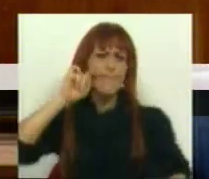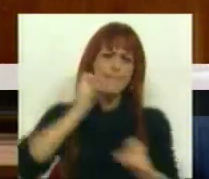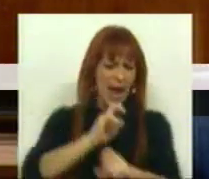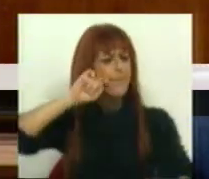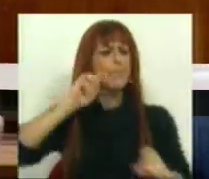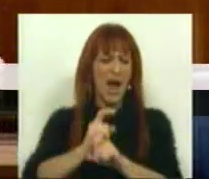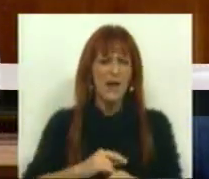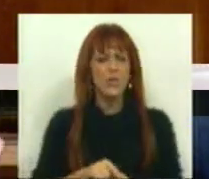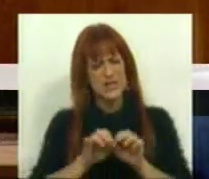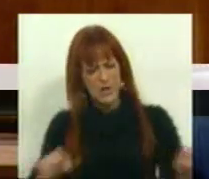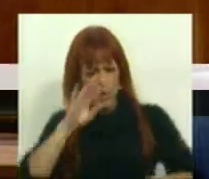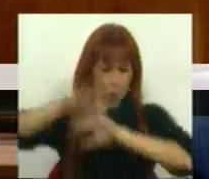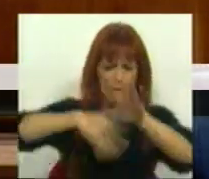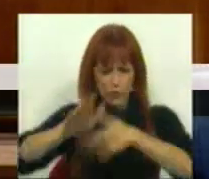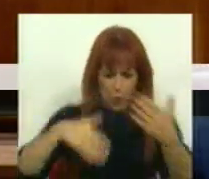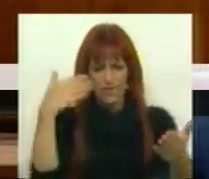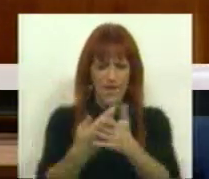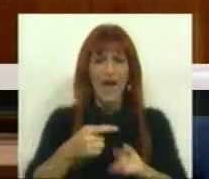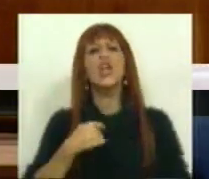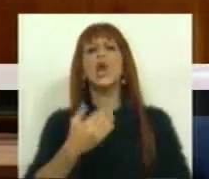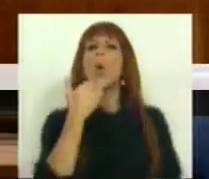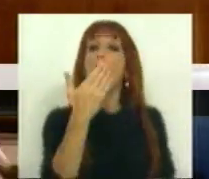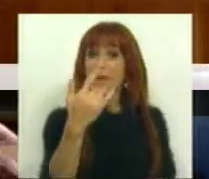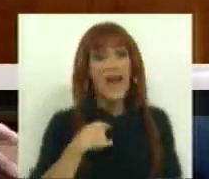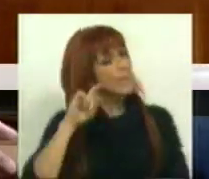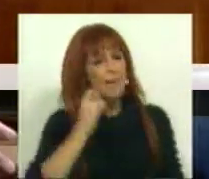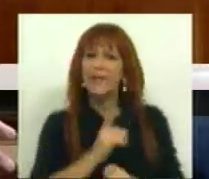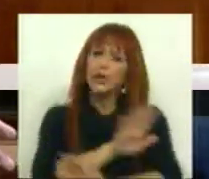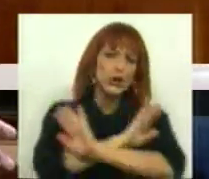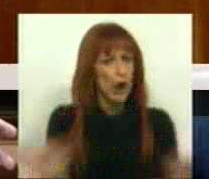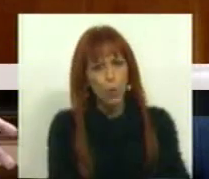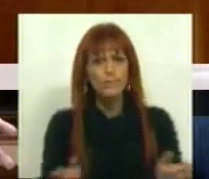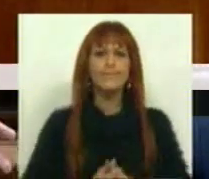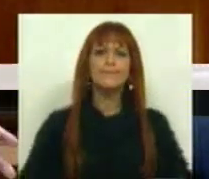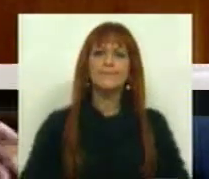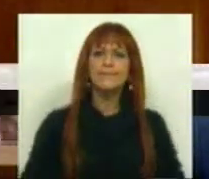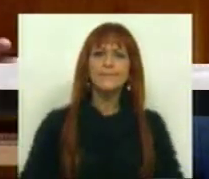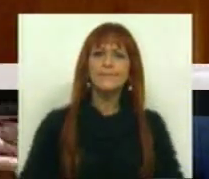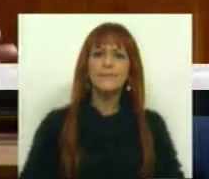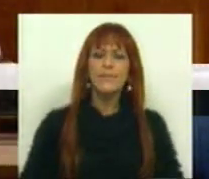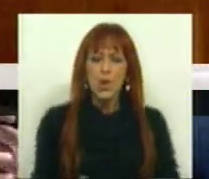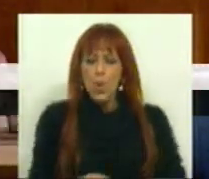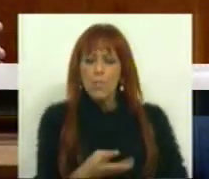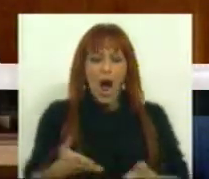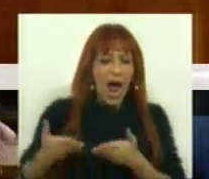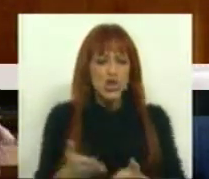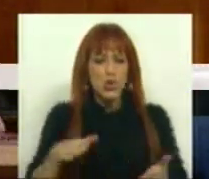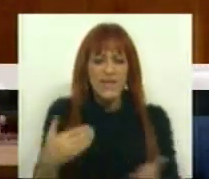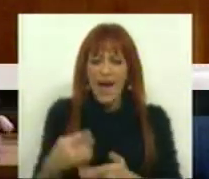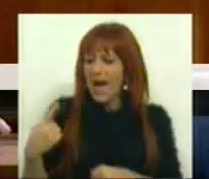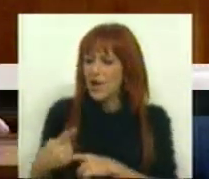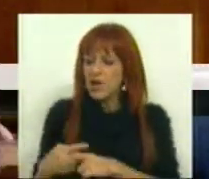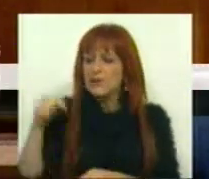insistir numa linha de confusão que eu agradeço que não insista. O pacote de ajuda à